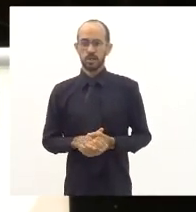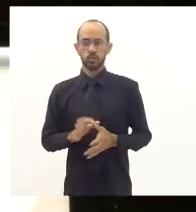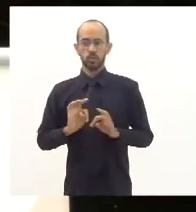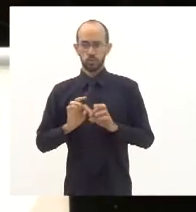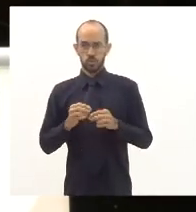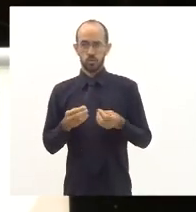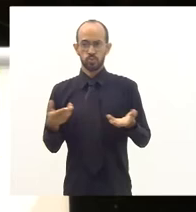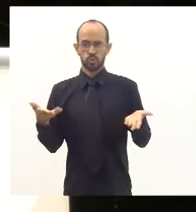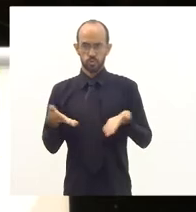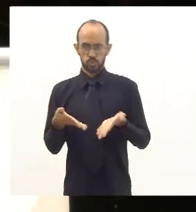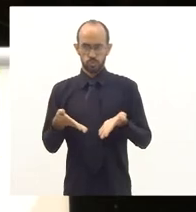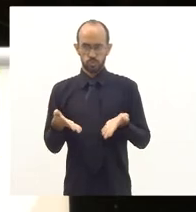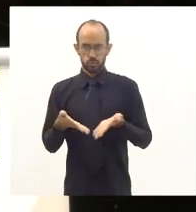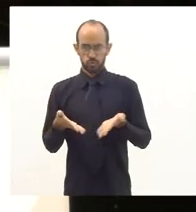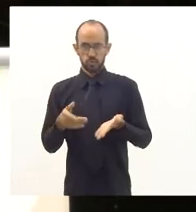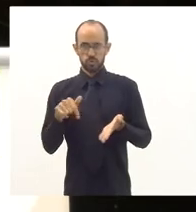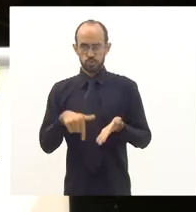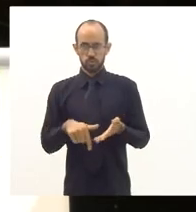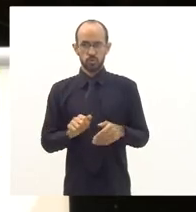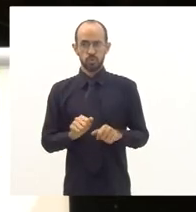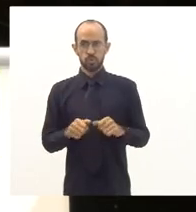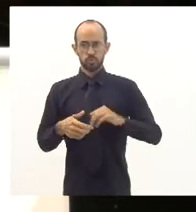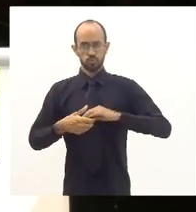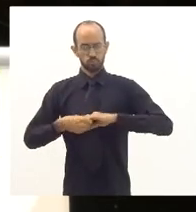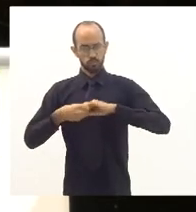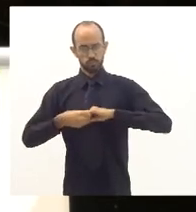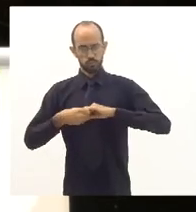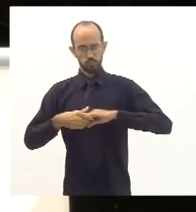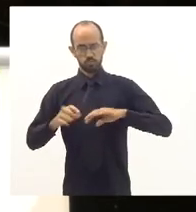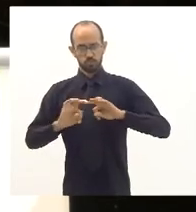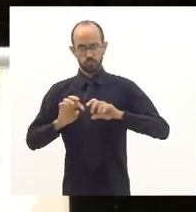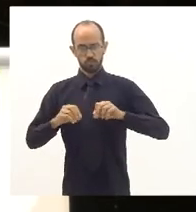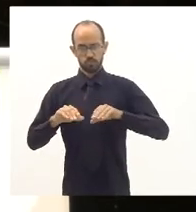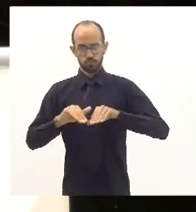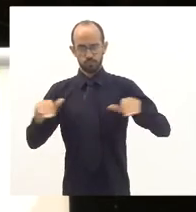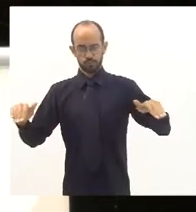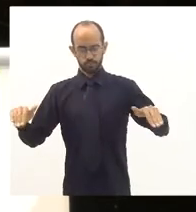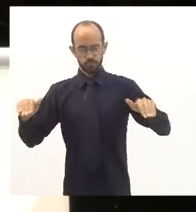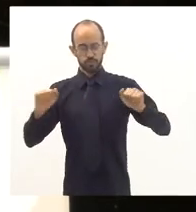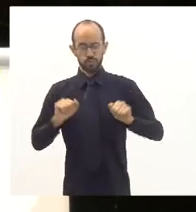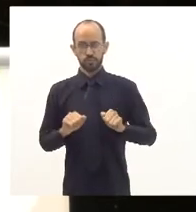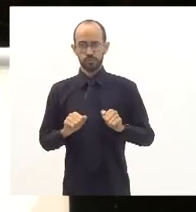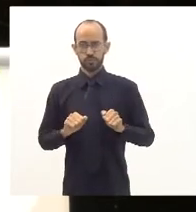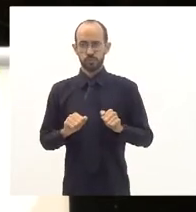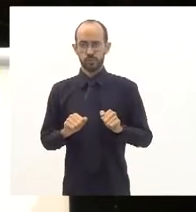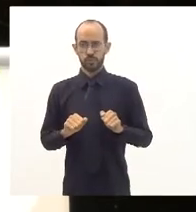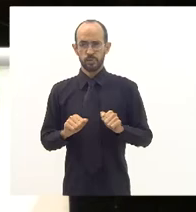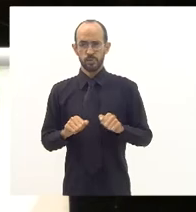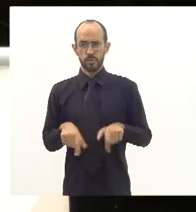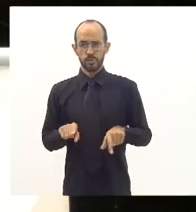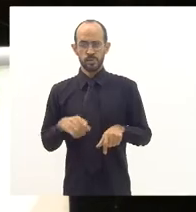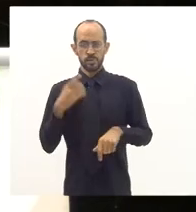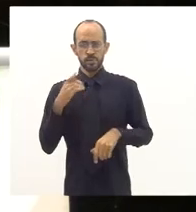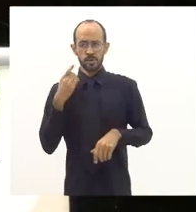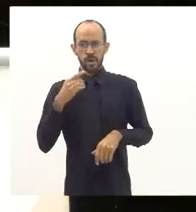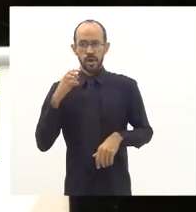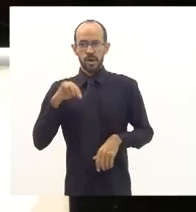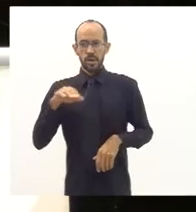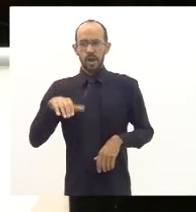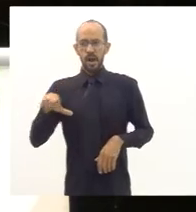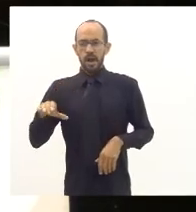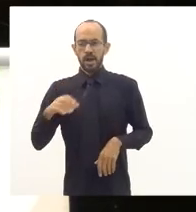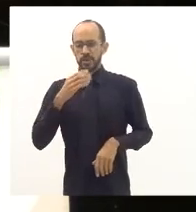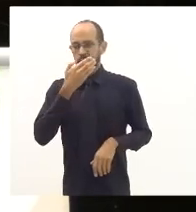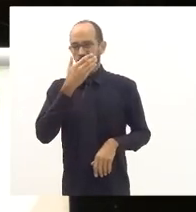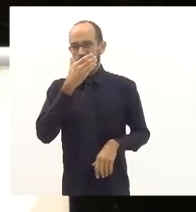reunidos. Cumprimento a todos e a mesa também na pessoa do deputado Carlos Mink. Vou tentar